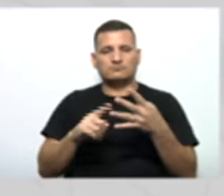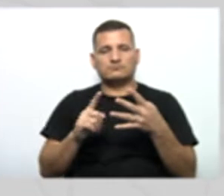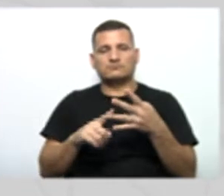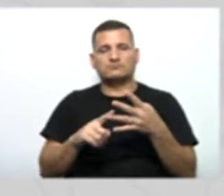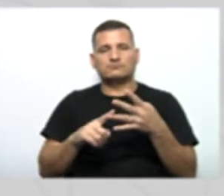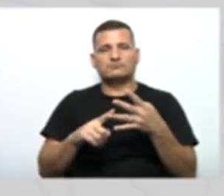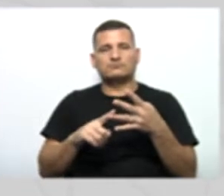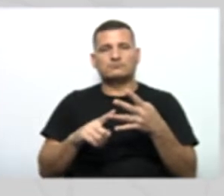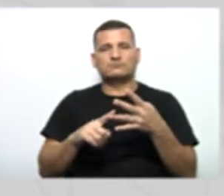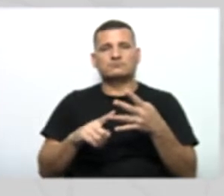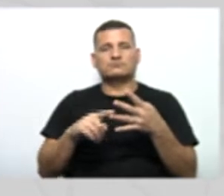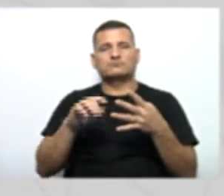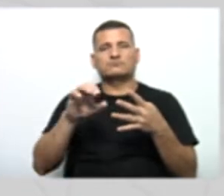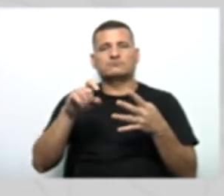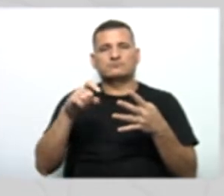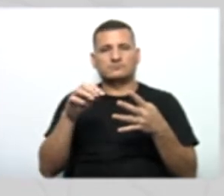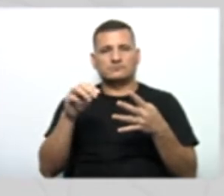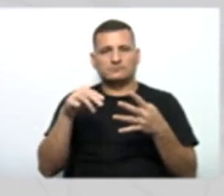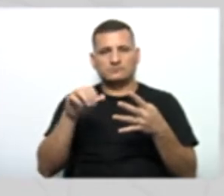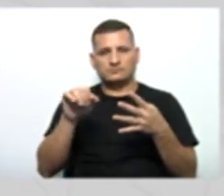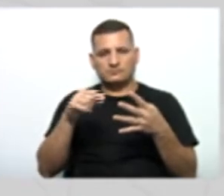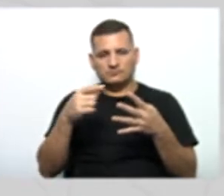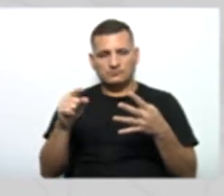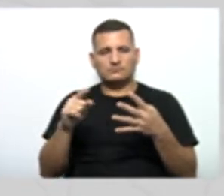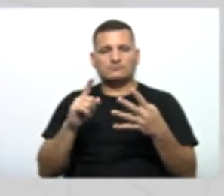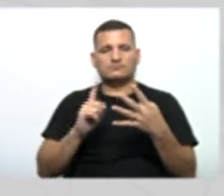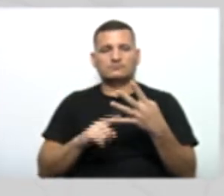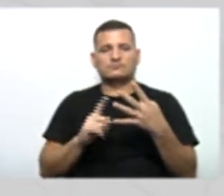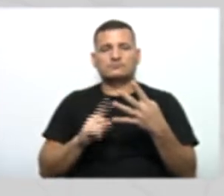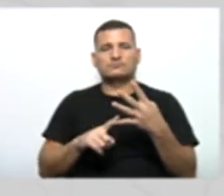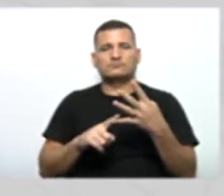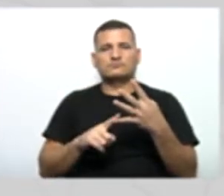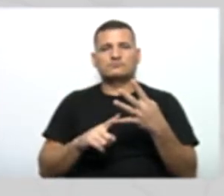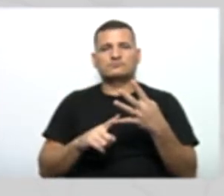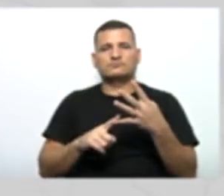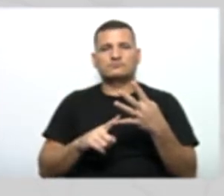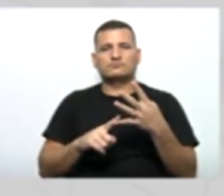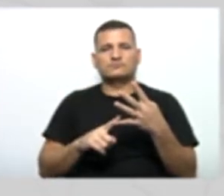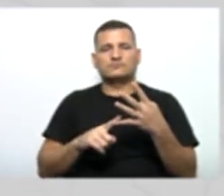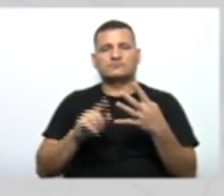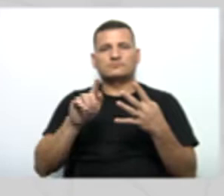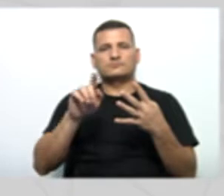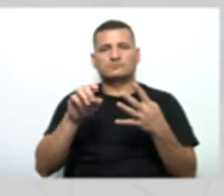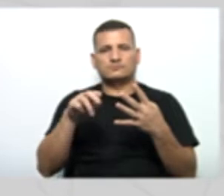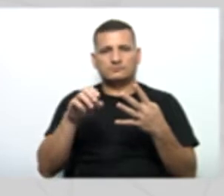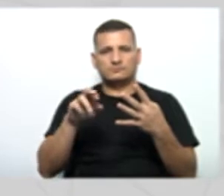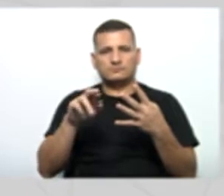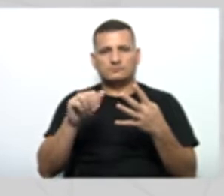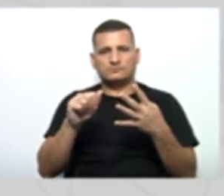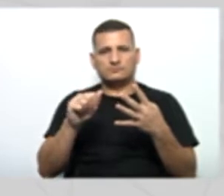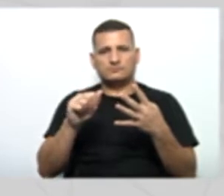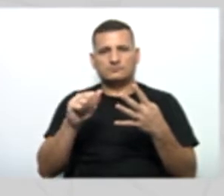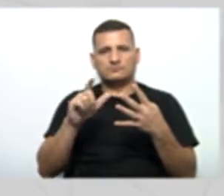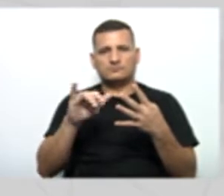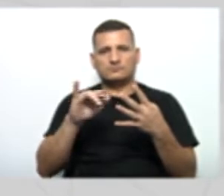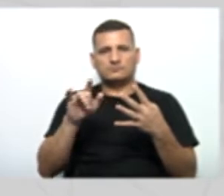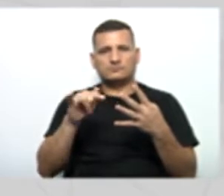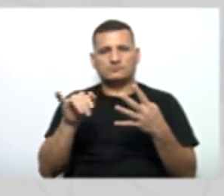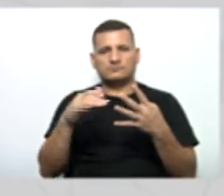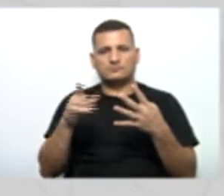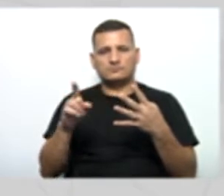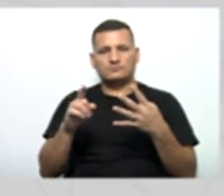extensão, generalização, ok? Vamos lá. A comunicação, ela funciona como?